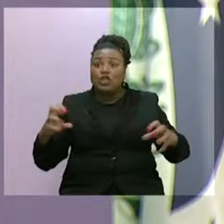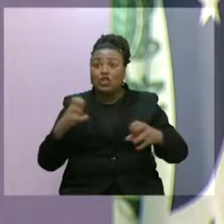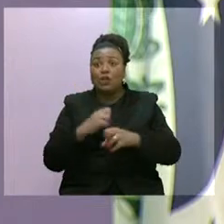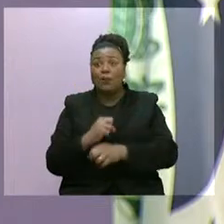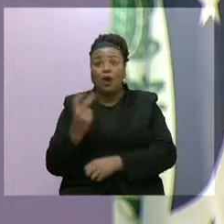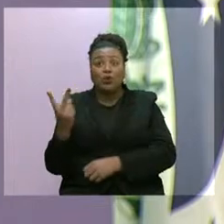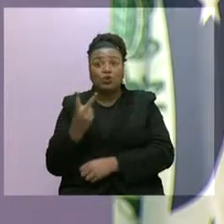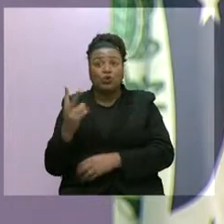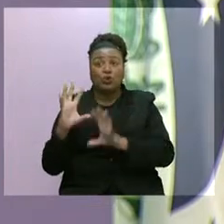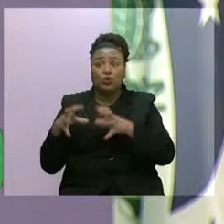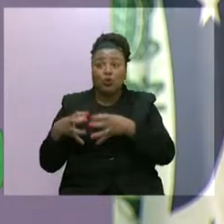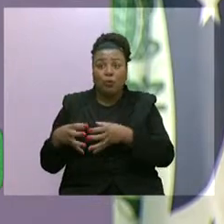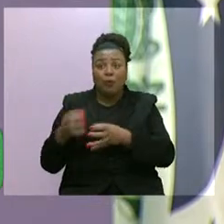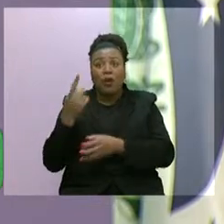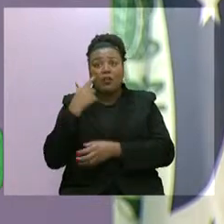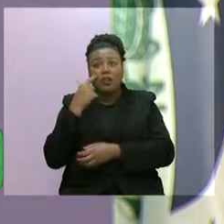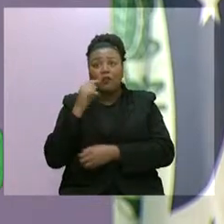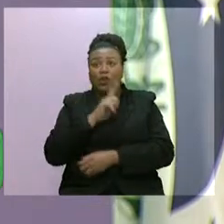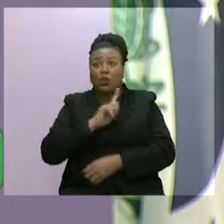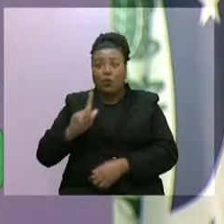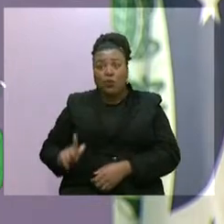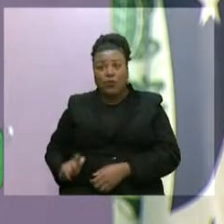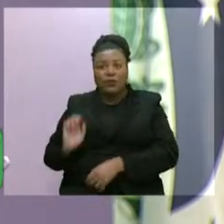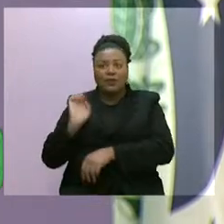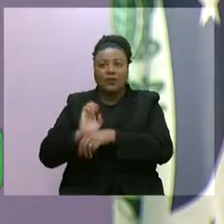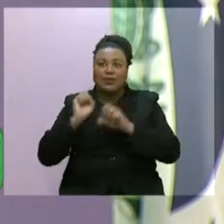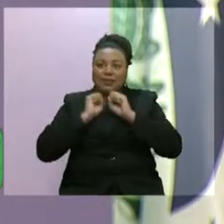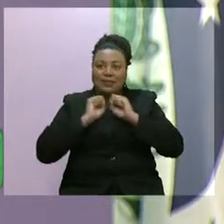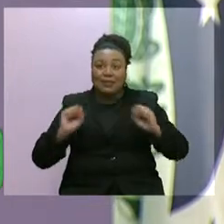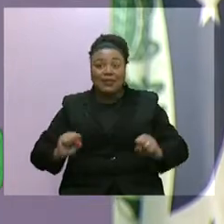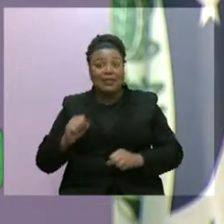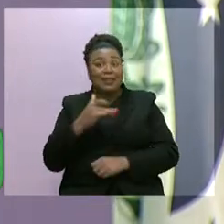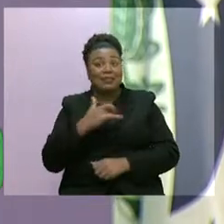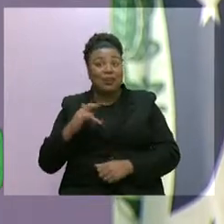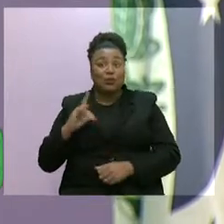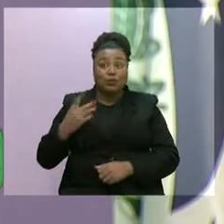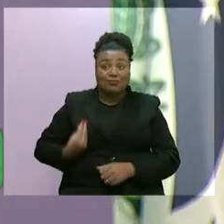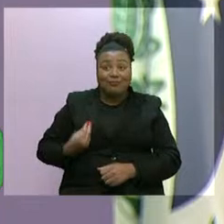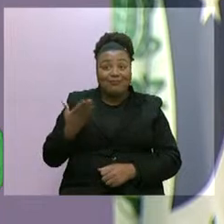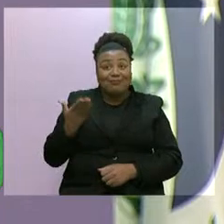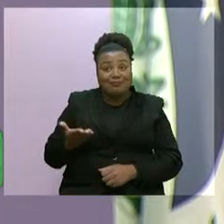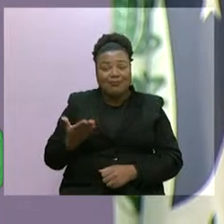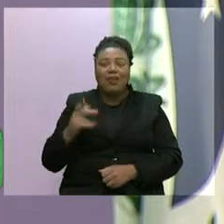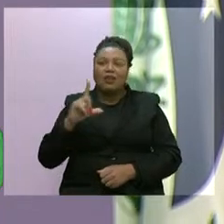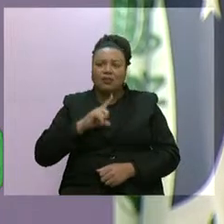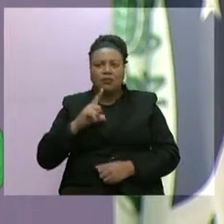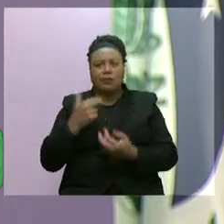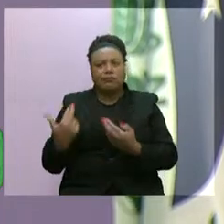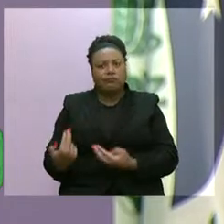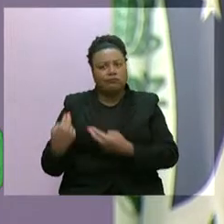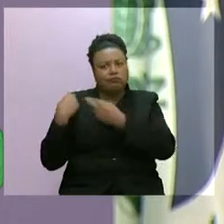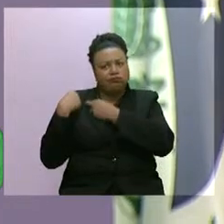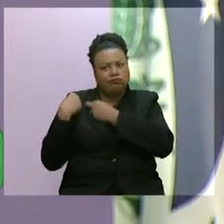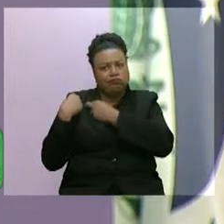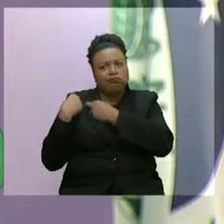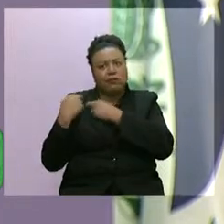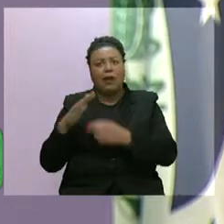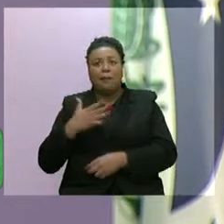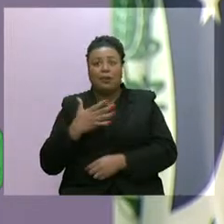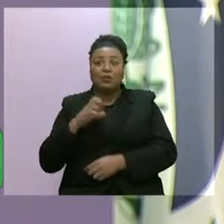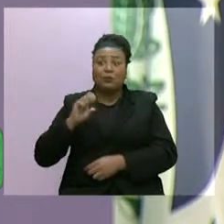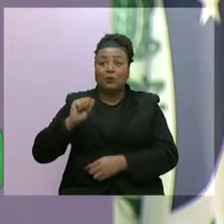dois grupos, a gente tem que enxergar que o governo do Estado e a secretária de Saúde que aqui está acaba tendo uma responsabilidade em torno